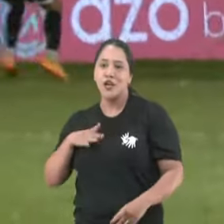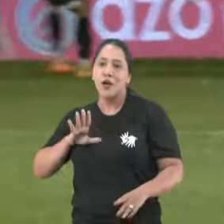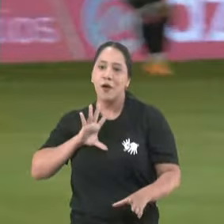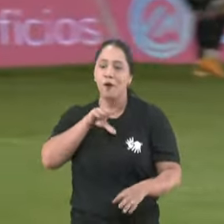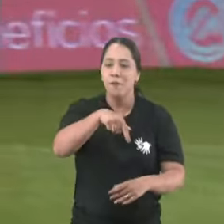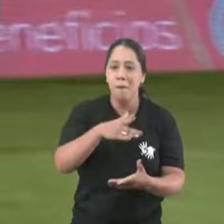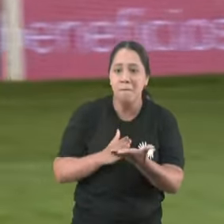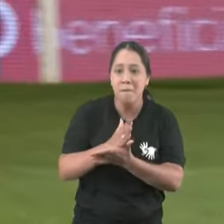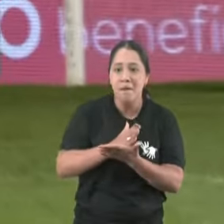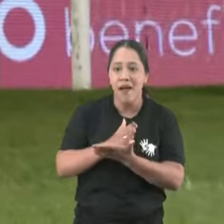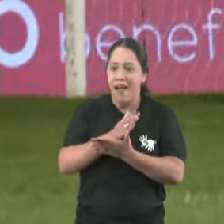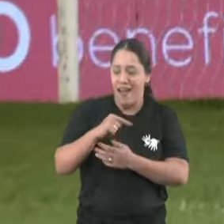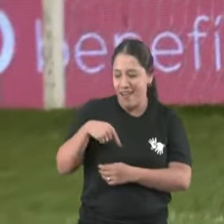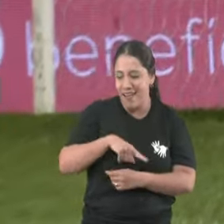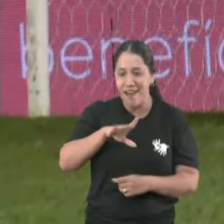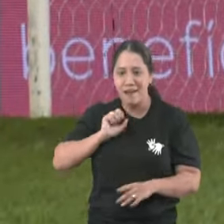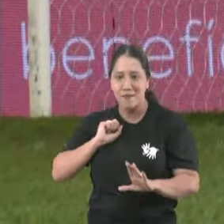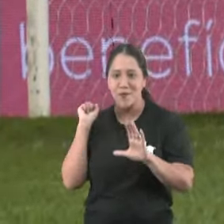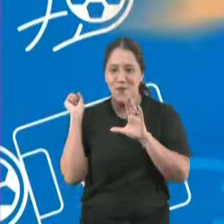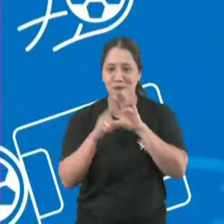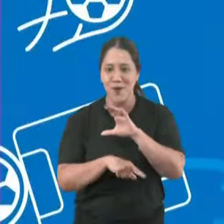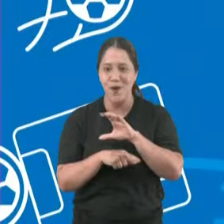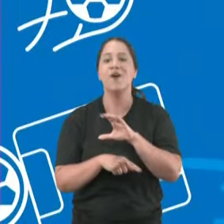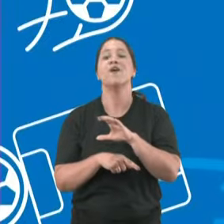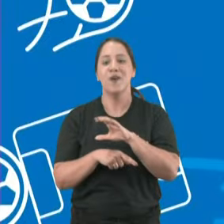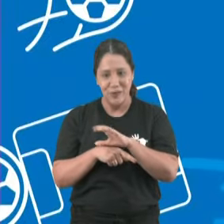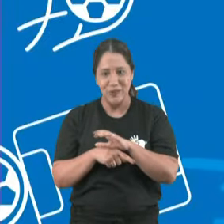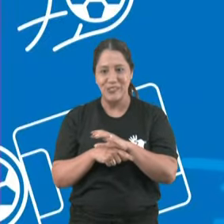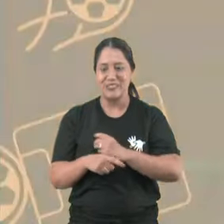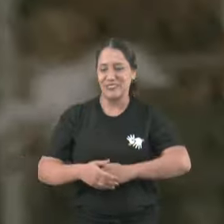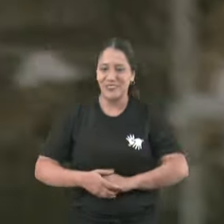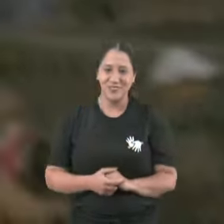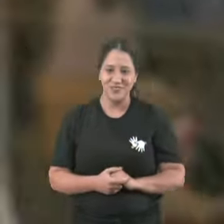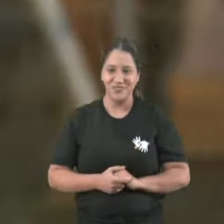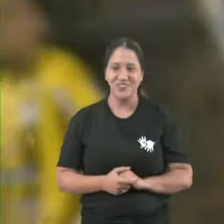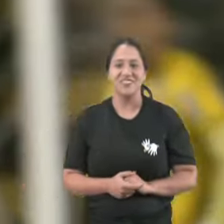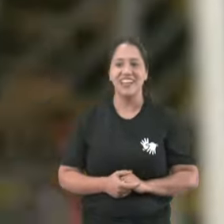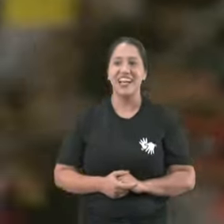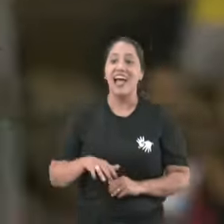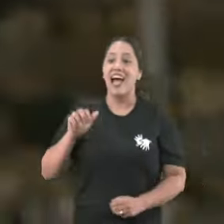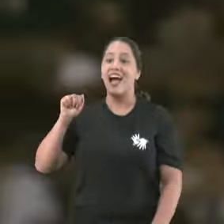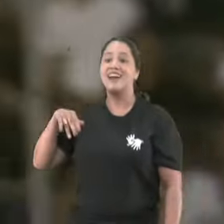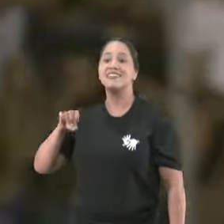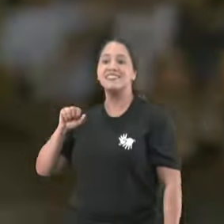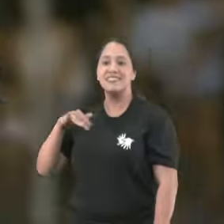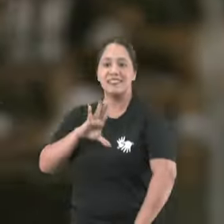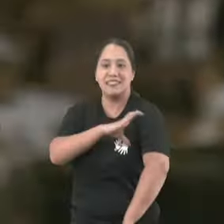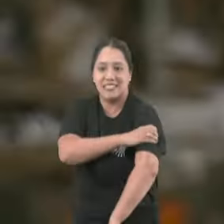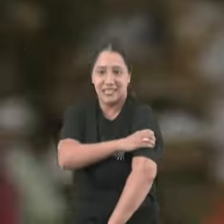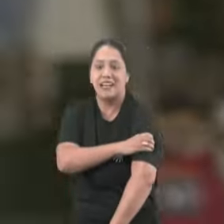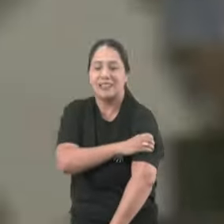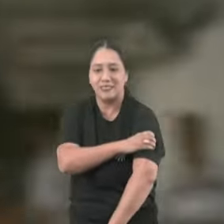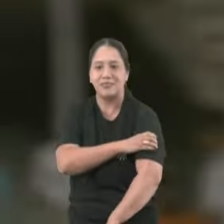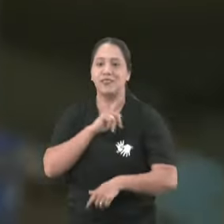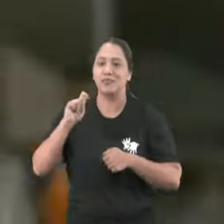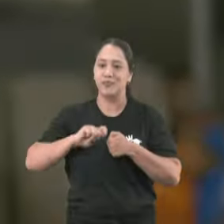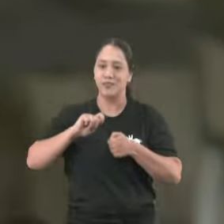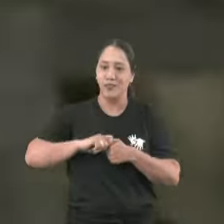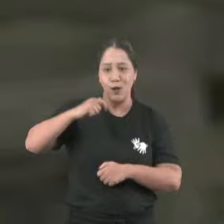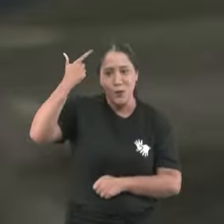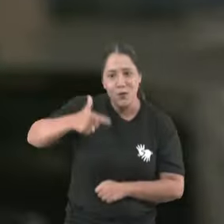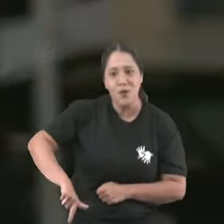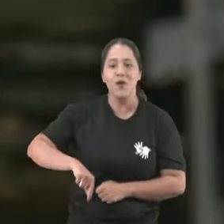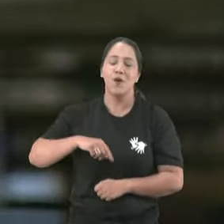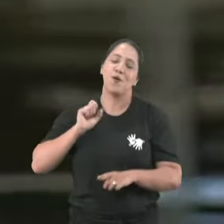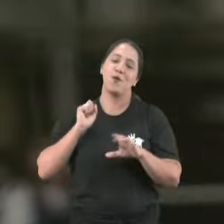centroavante, do centroavante para o fundo do gol. Anselmo Ramon faz mais